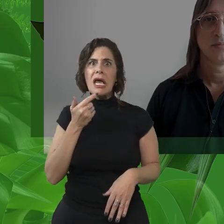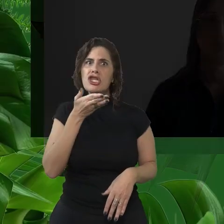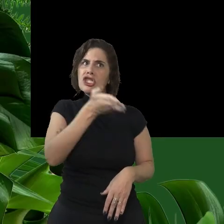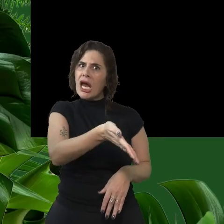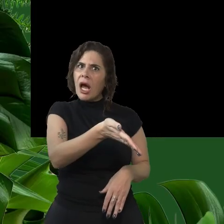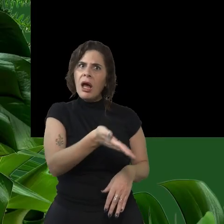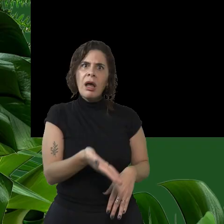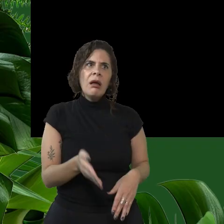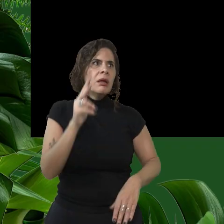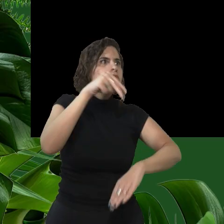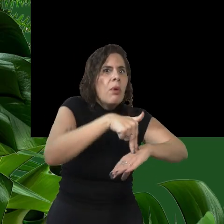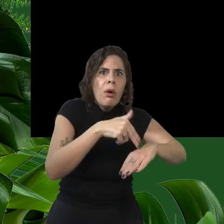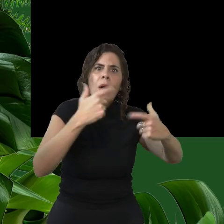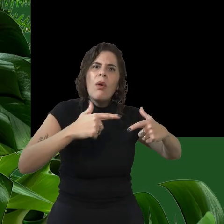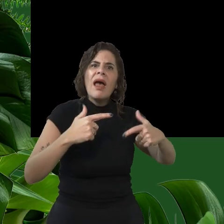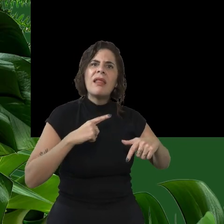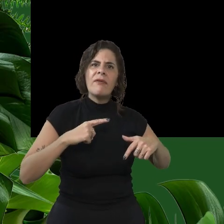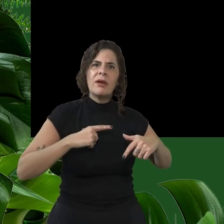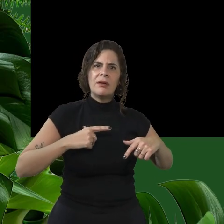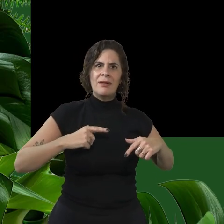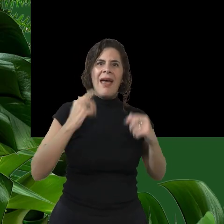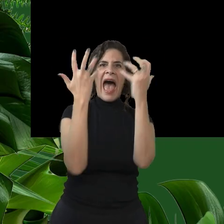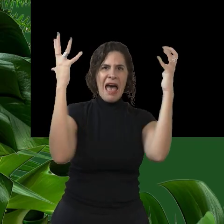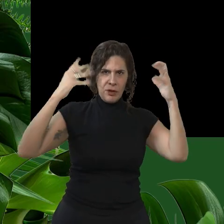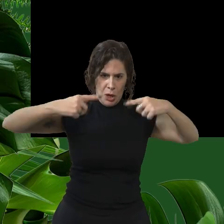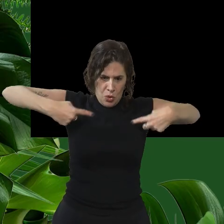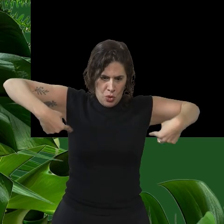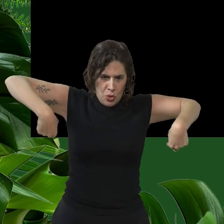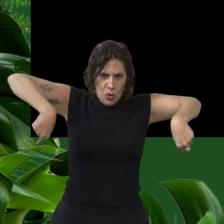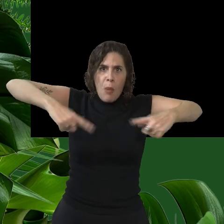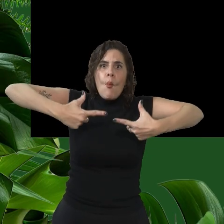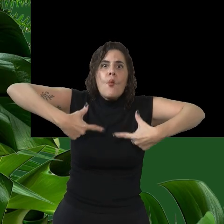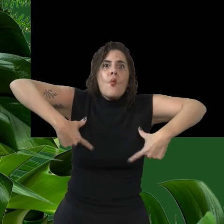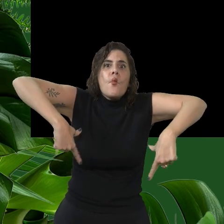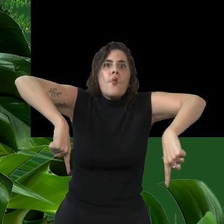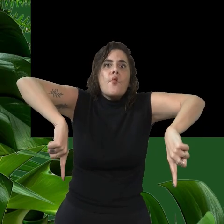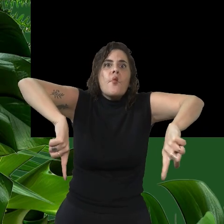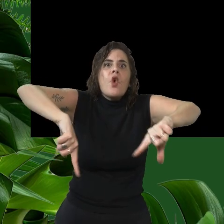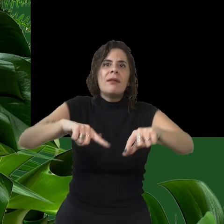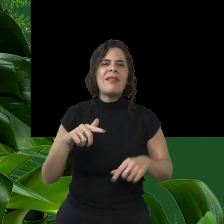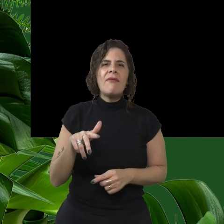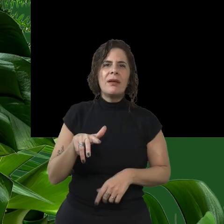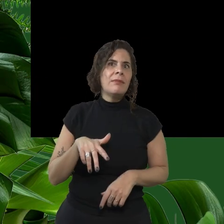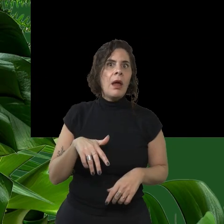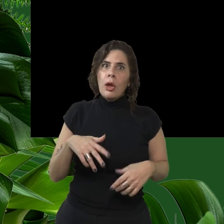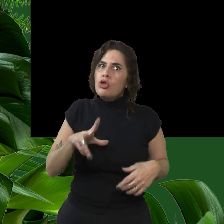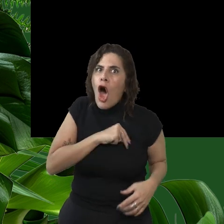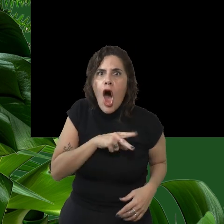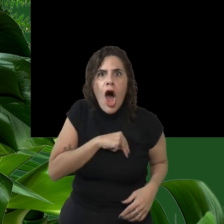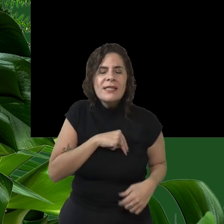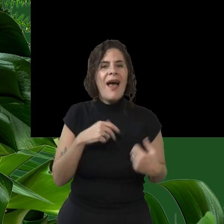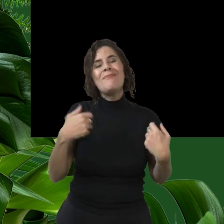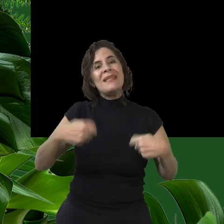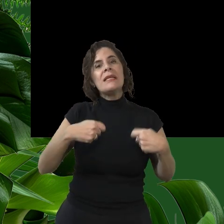enfrentar ali uma clareira gigantesca. A gente subiu o drone, eu falei, pessoal, para, tem muitas árvores derrubadas, vamos subir o drone. Subimos o drone e